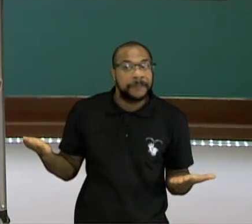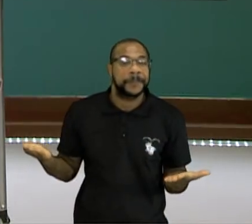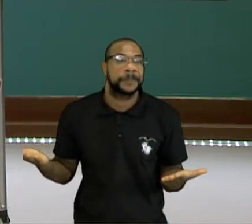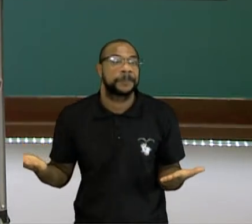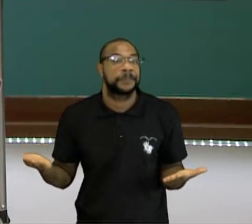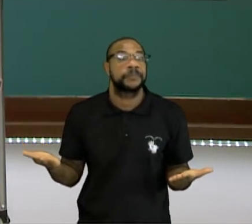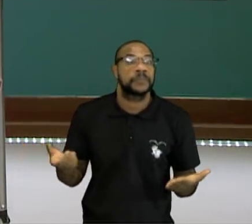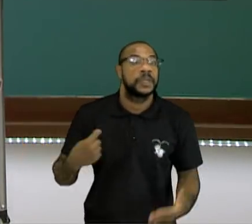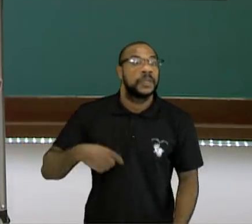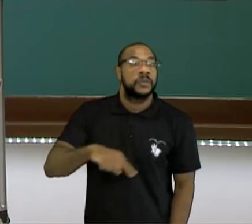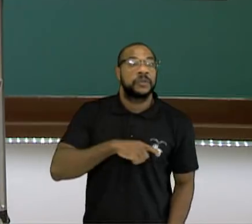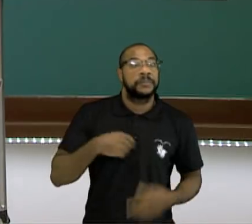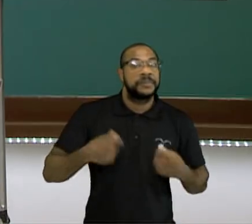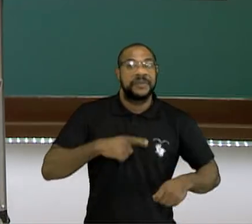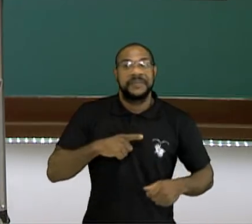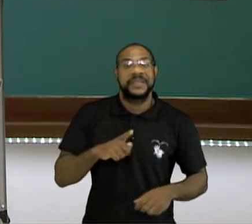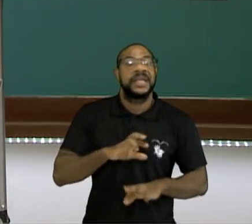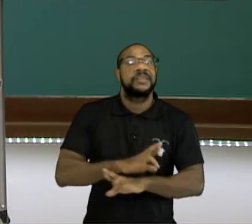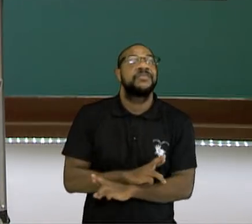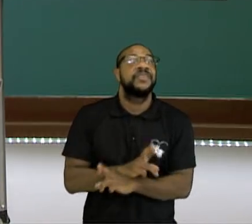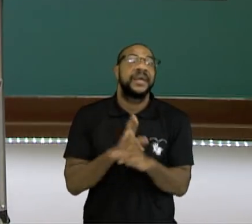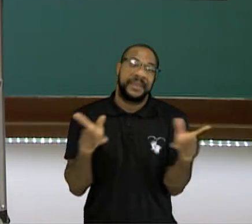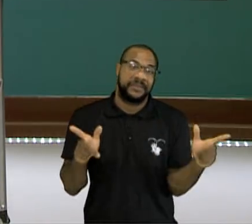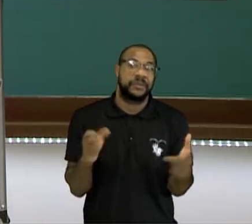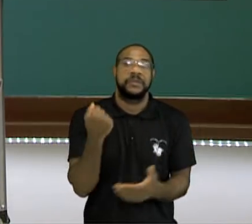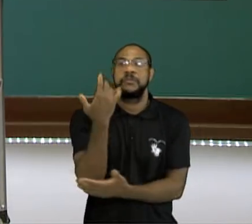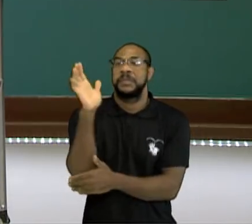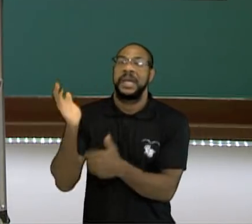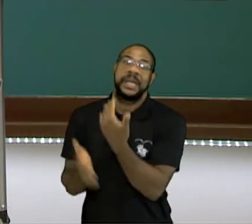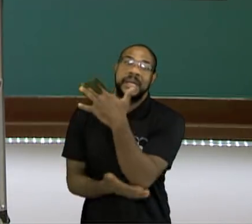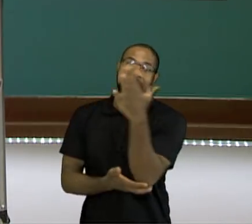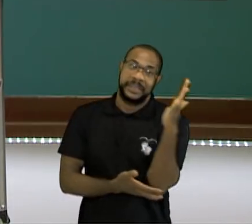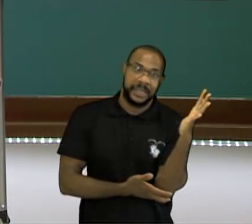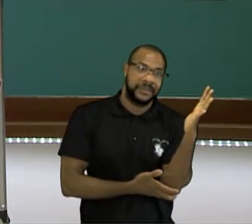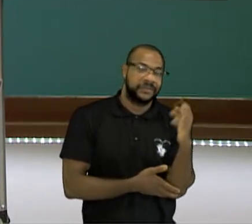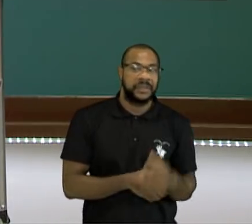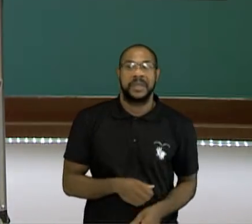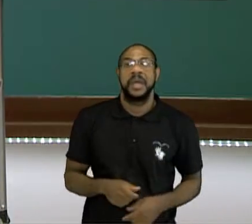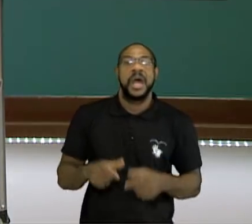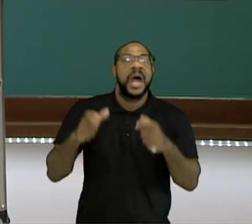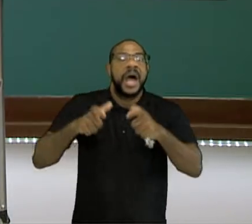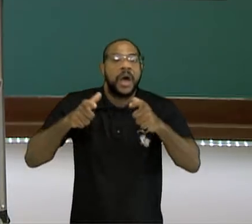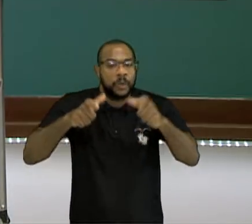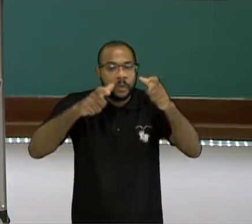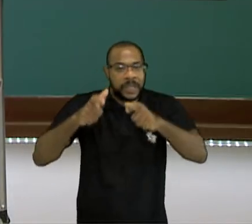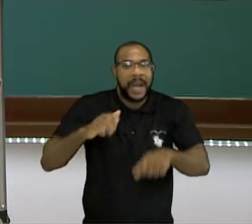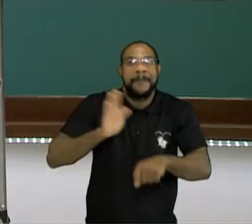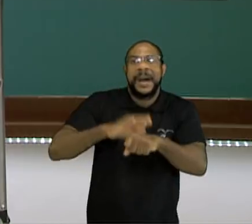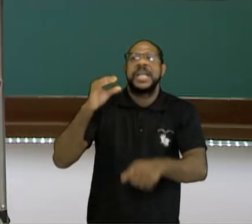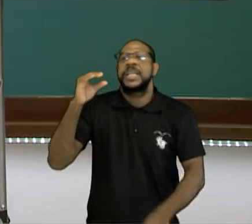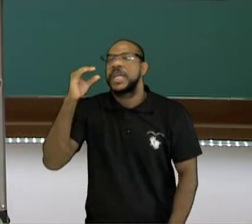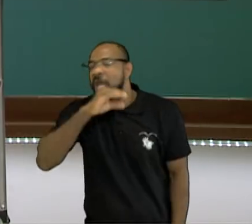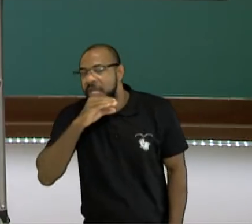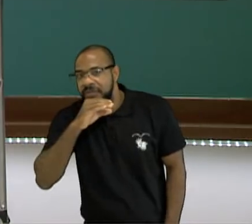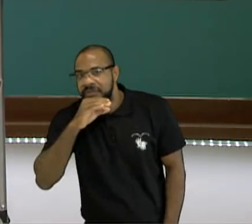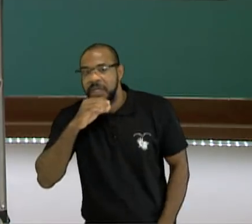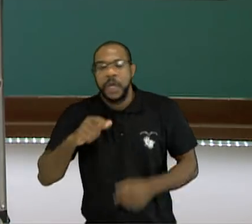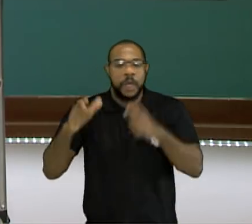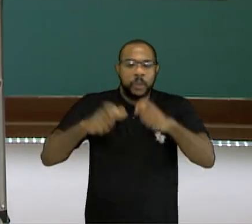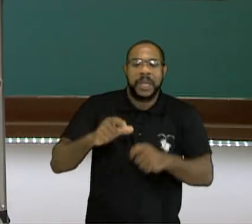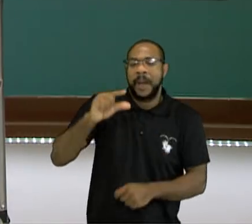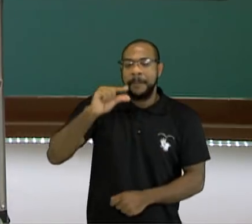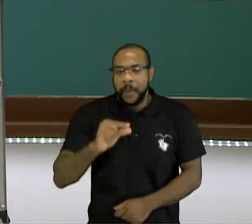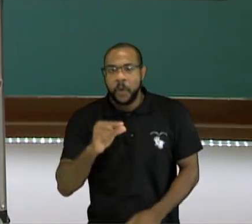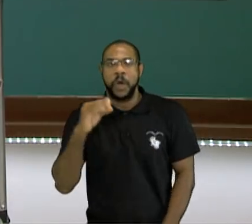daí, a gente vai ter essa diferenciação de paisagens. Áreas mais aquecidas, com maior quantidade de chuvas, vão